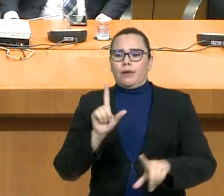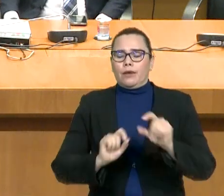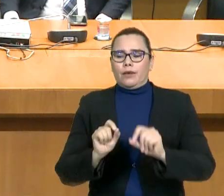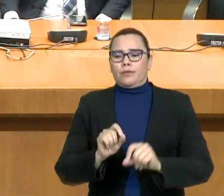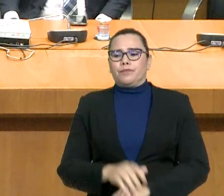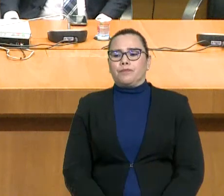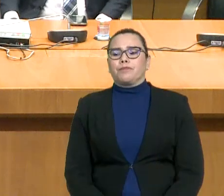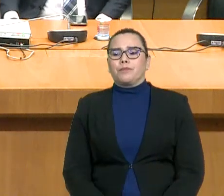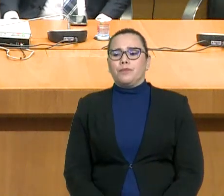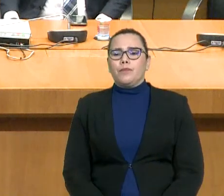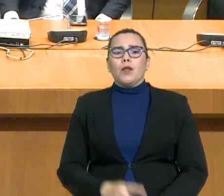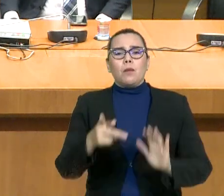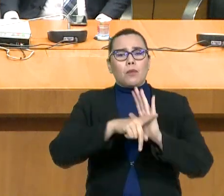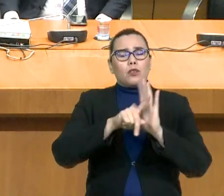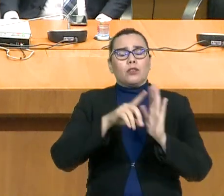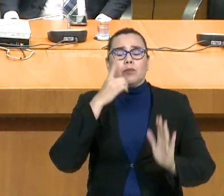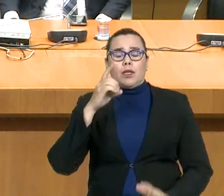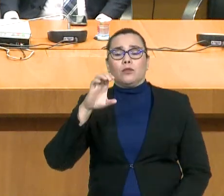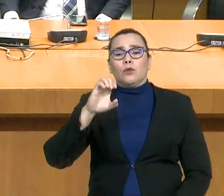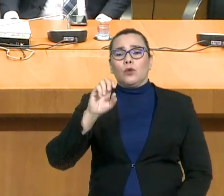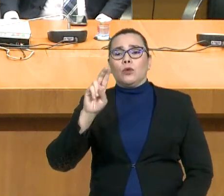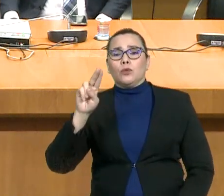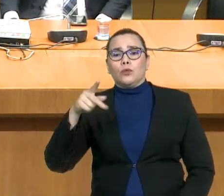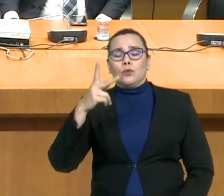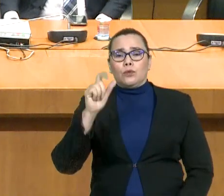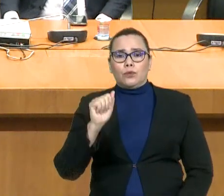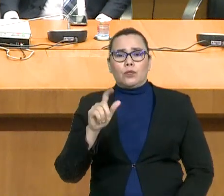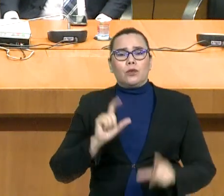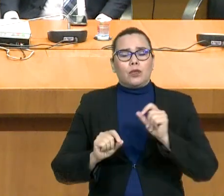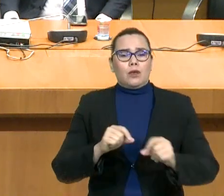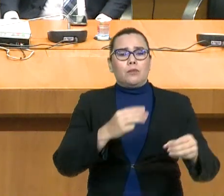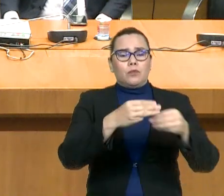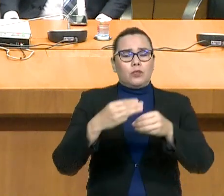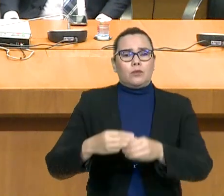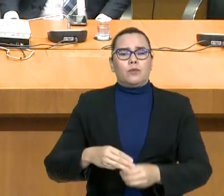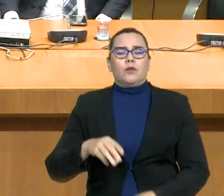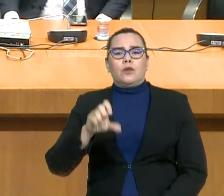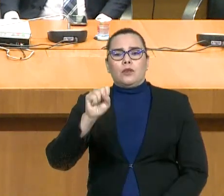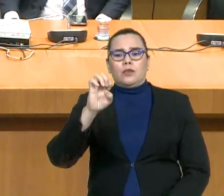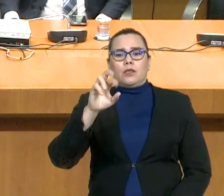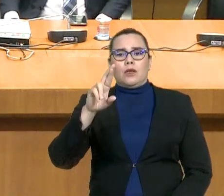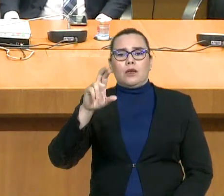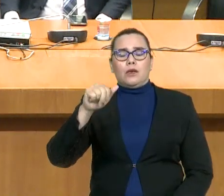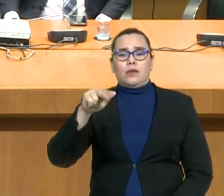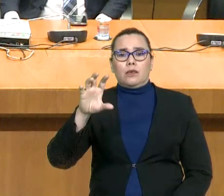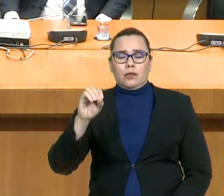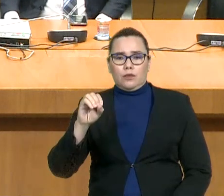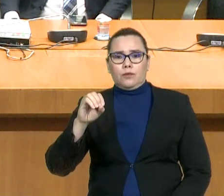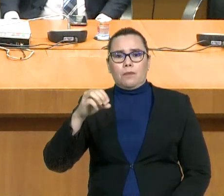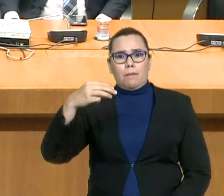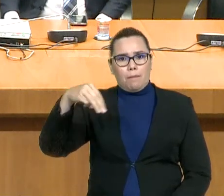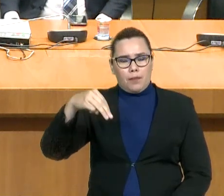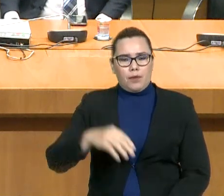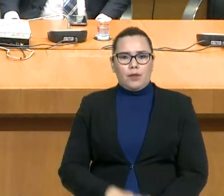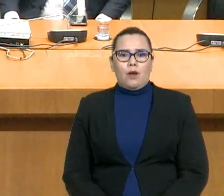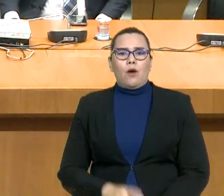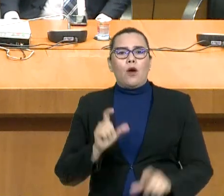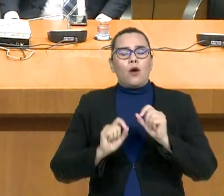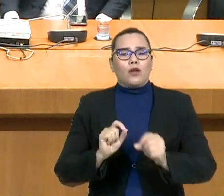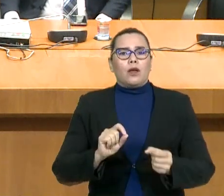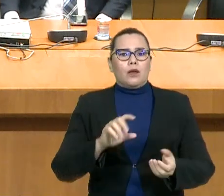Cunha, que confere ao município de Serrano do Maranhão, Estado do Maranhão, o título de capital estadual